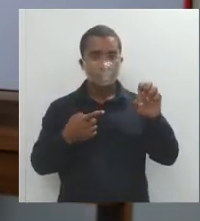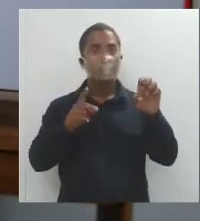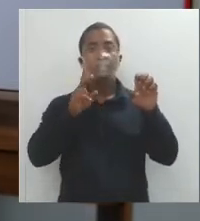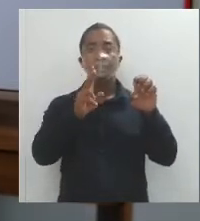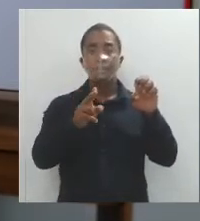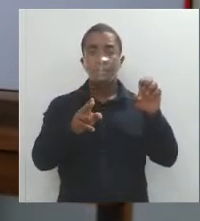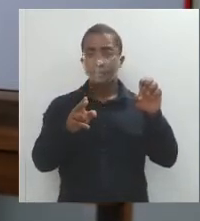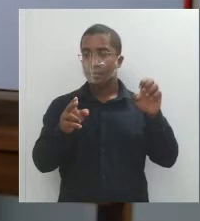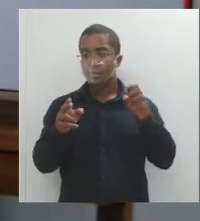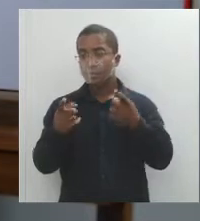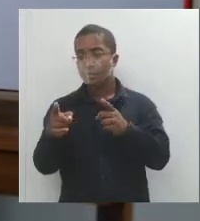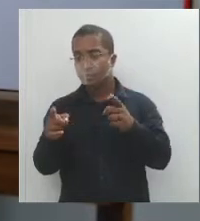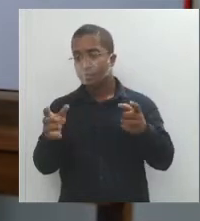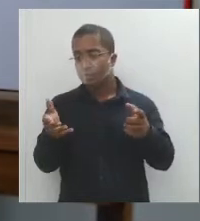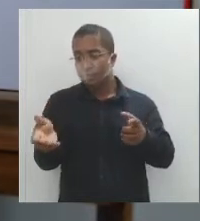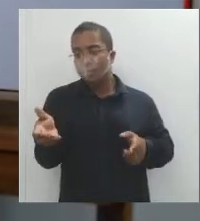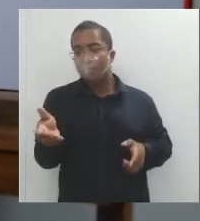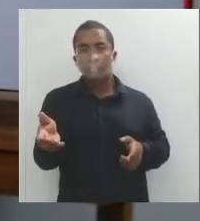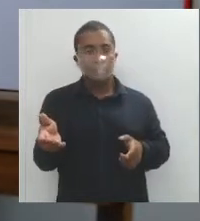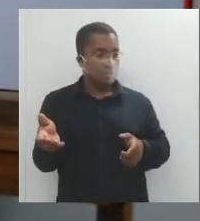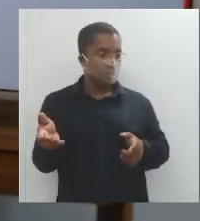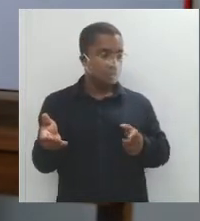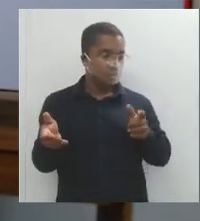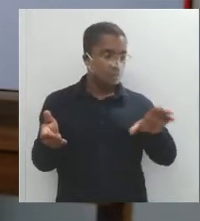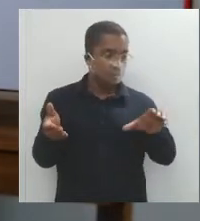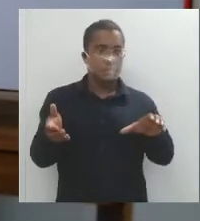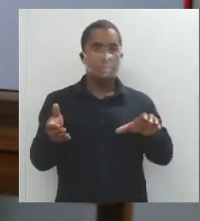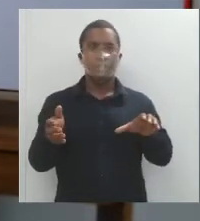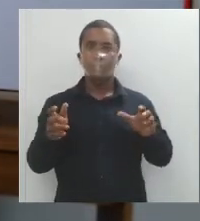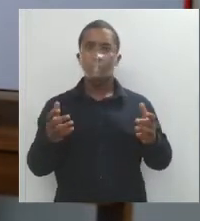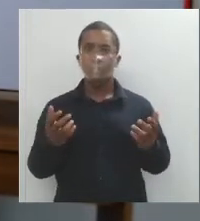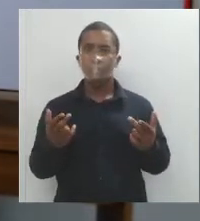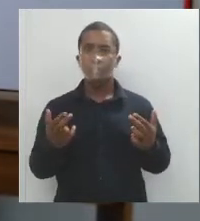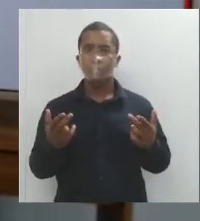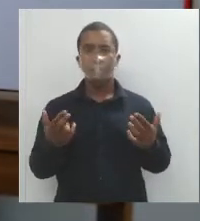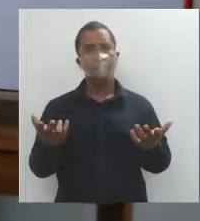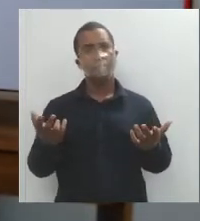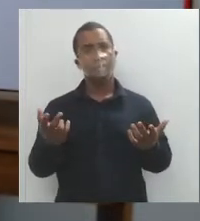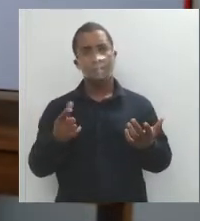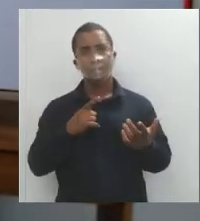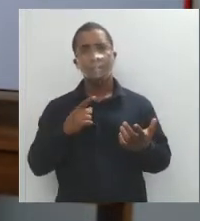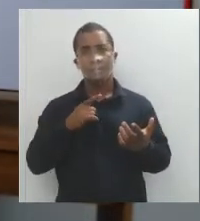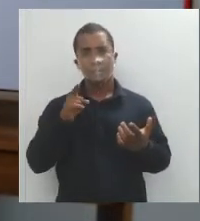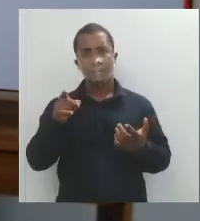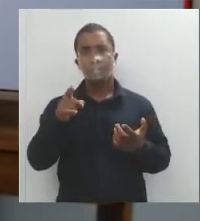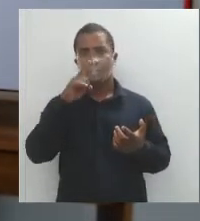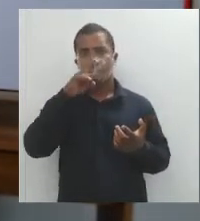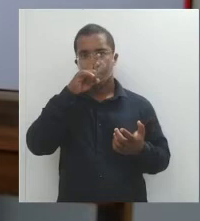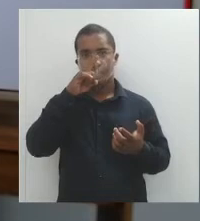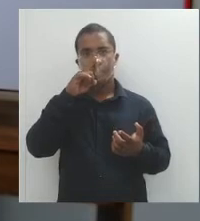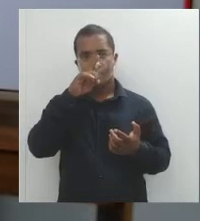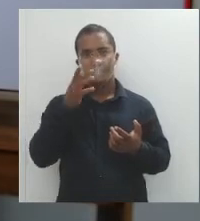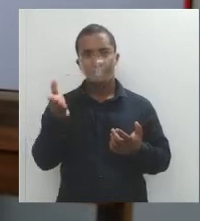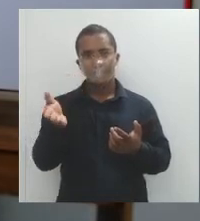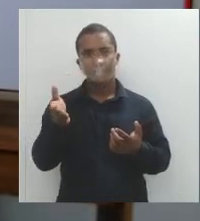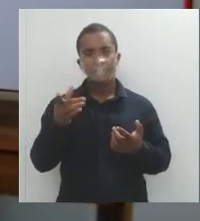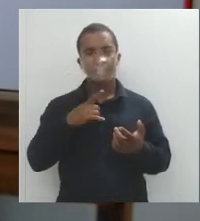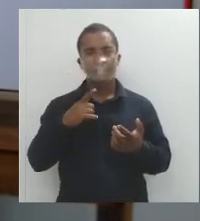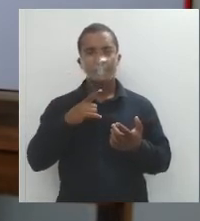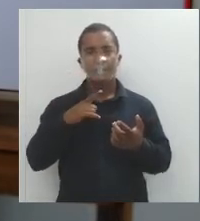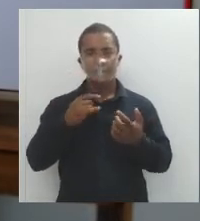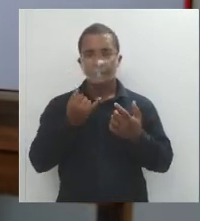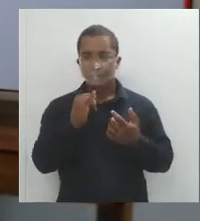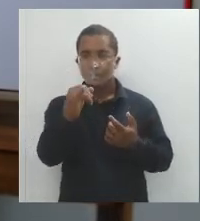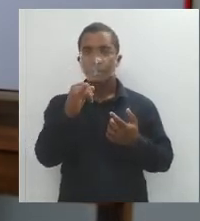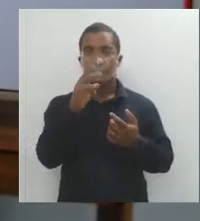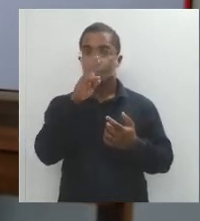você tomaria segurando numa churrasqueira elétrica lá, nos cabos, na resistência da churrasqueira elétrica, né? Bem próximo a isso. Então, é um choque